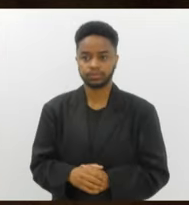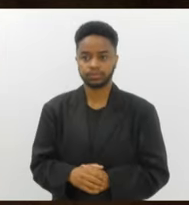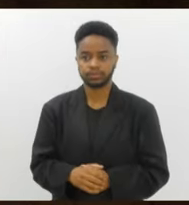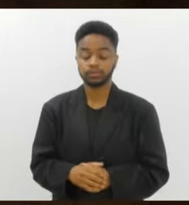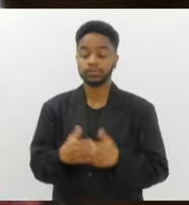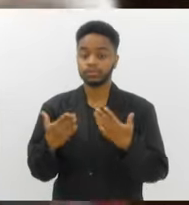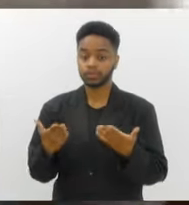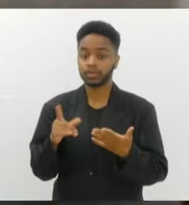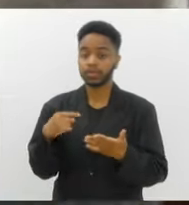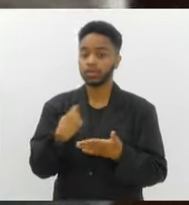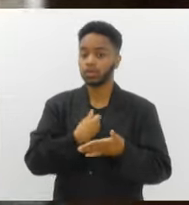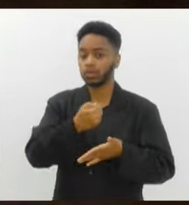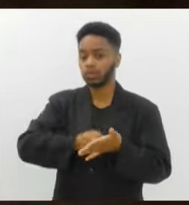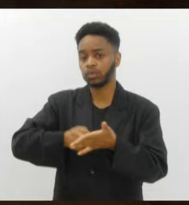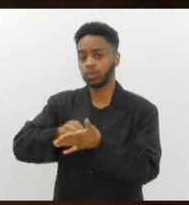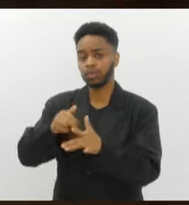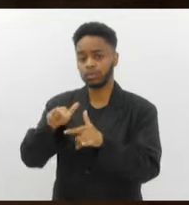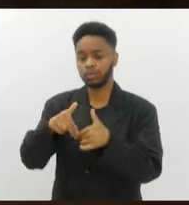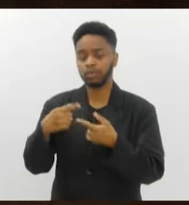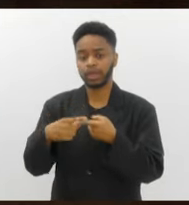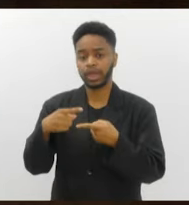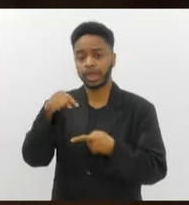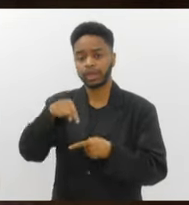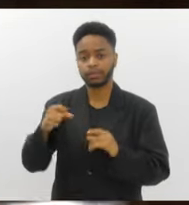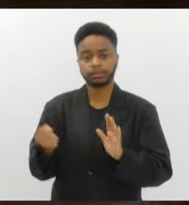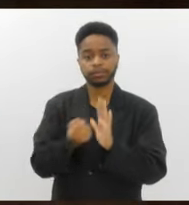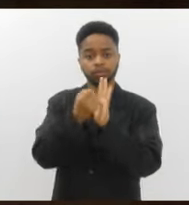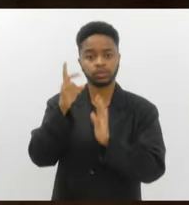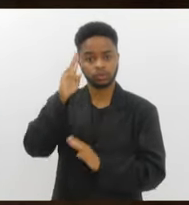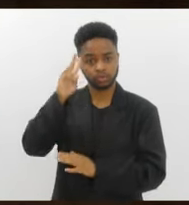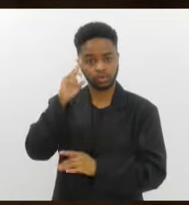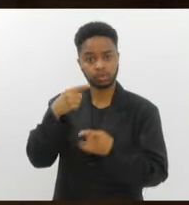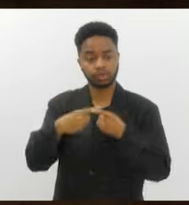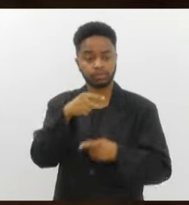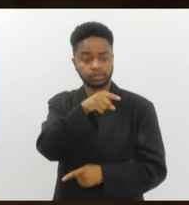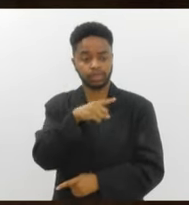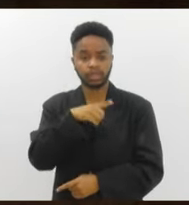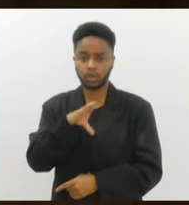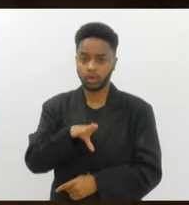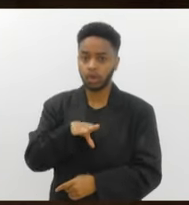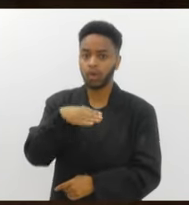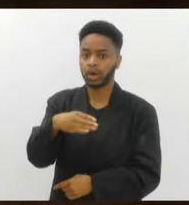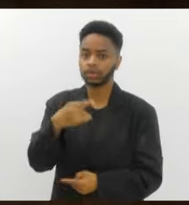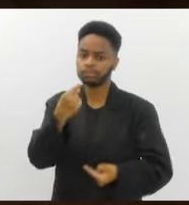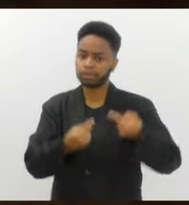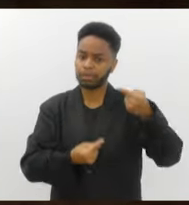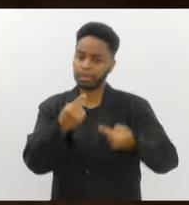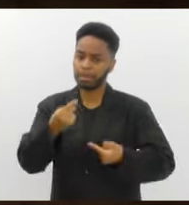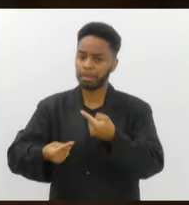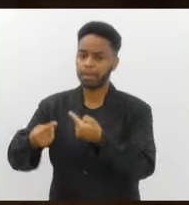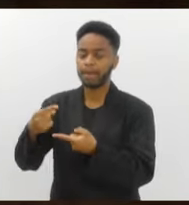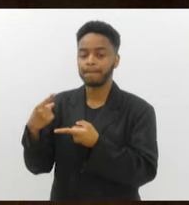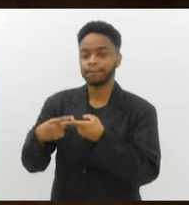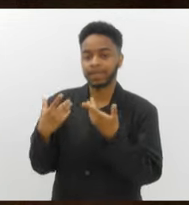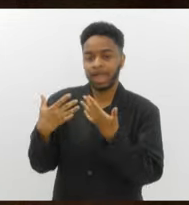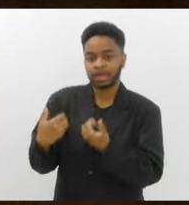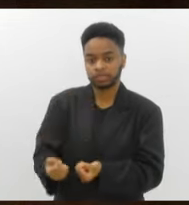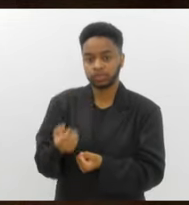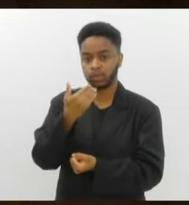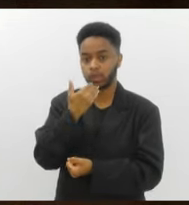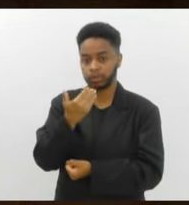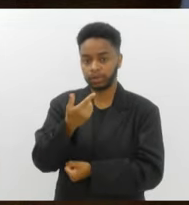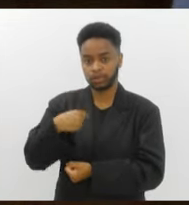isso, porque esta casa faz história, porque Vossa Excelência teve muita coragem em enfrentar o tema quando aceitou o requerimento que